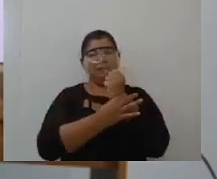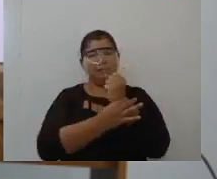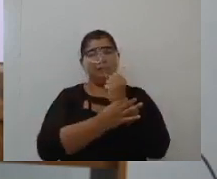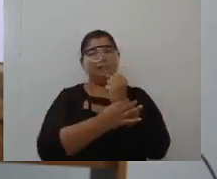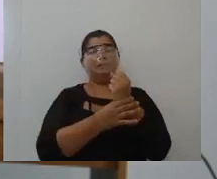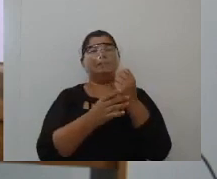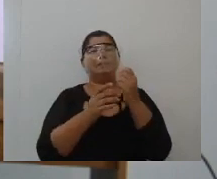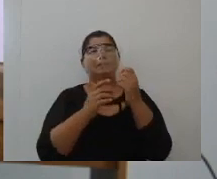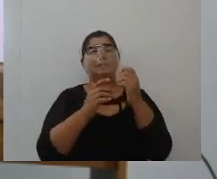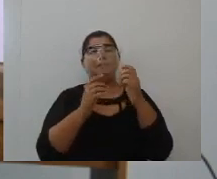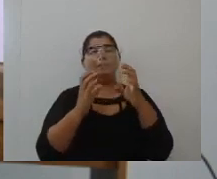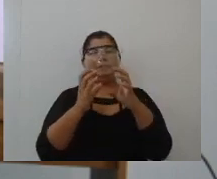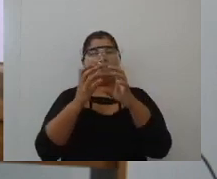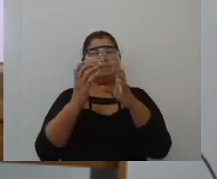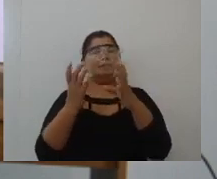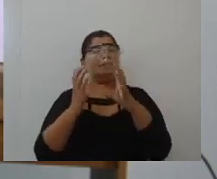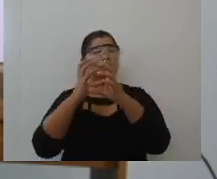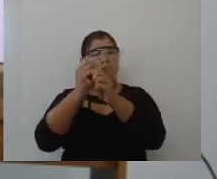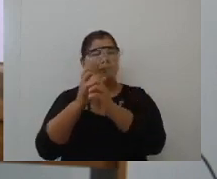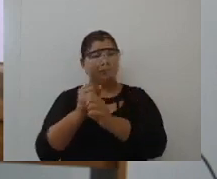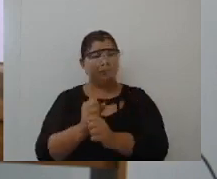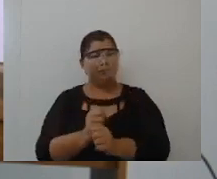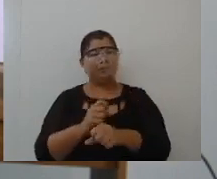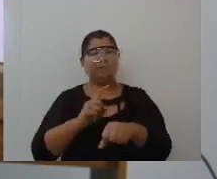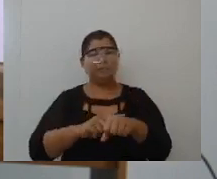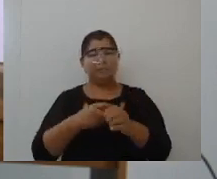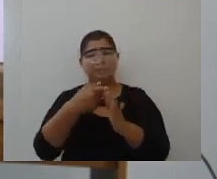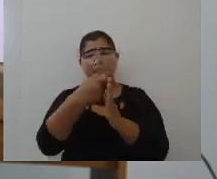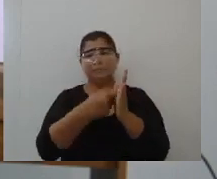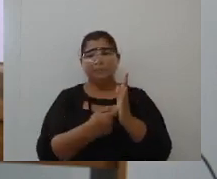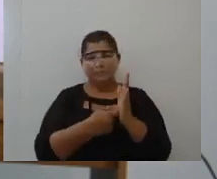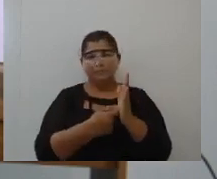pontos na hora da redação. Beleza? Existem